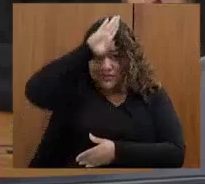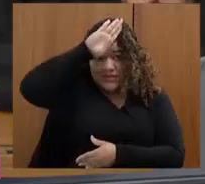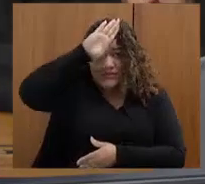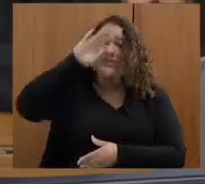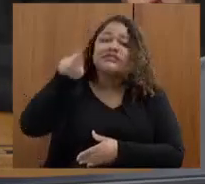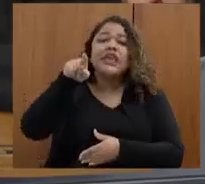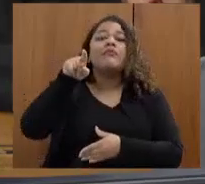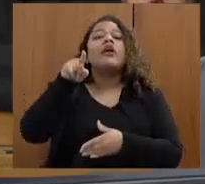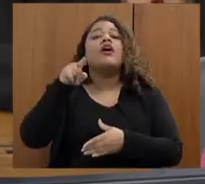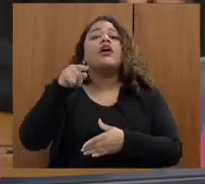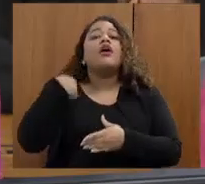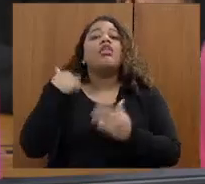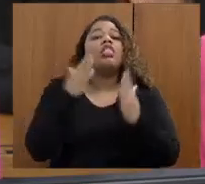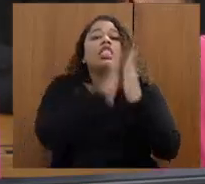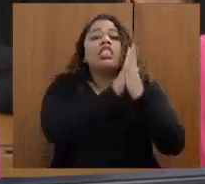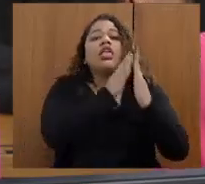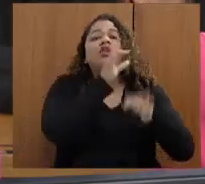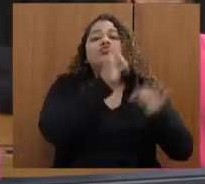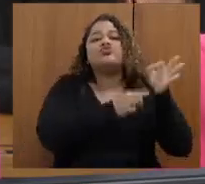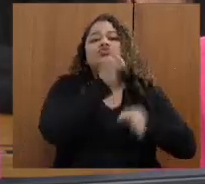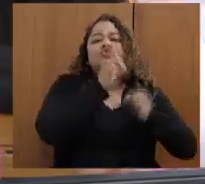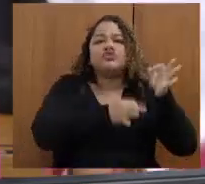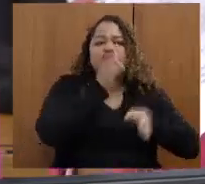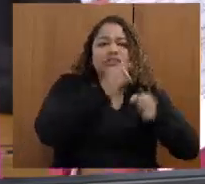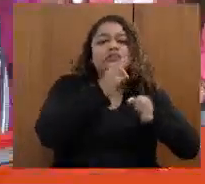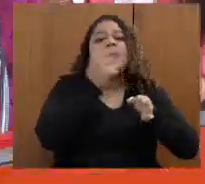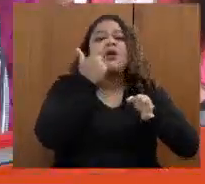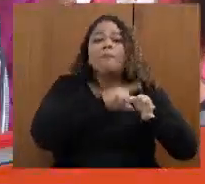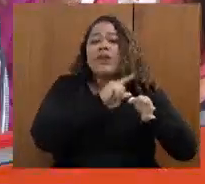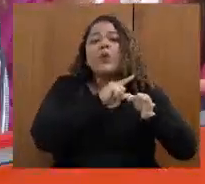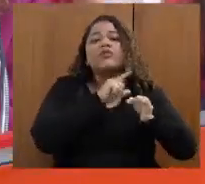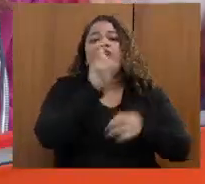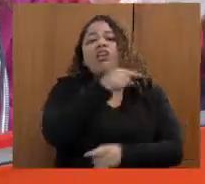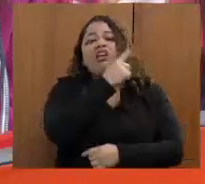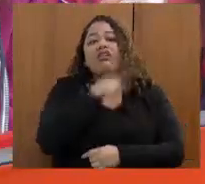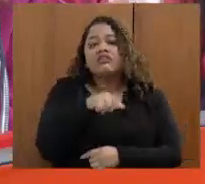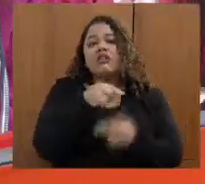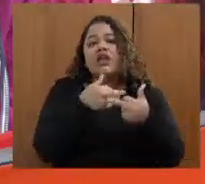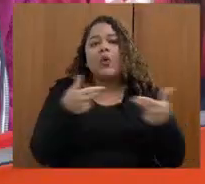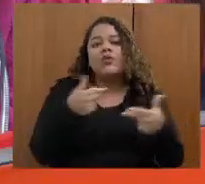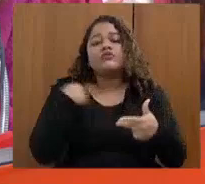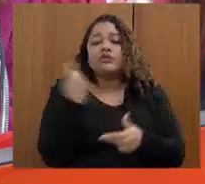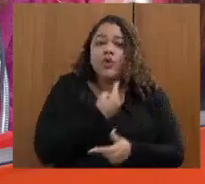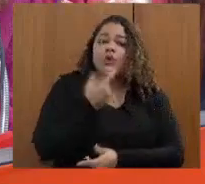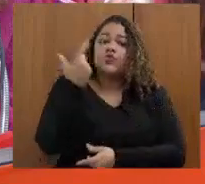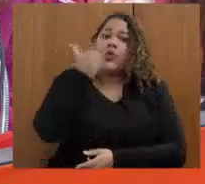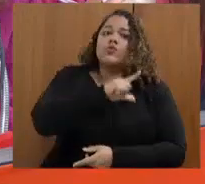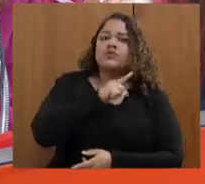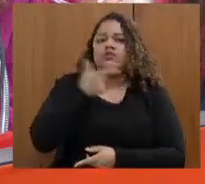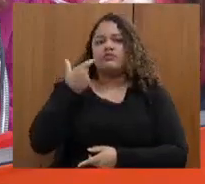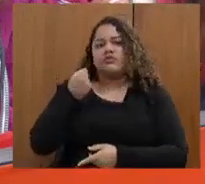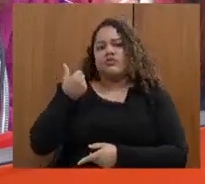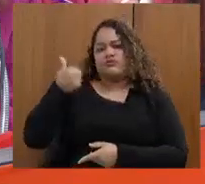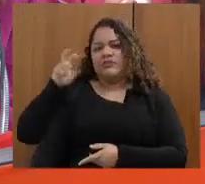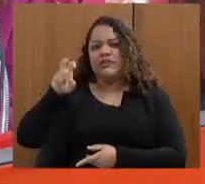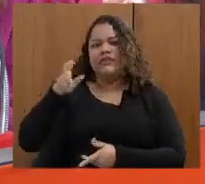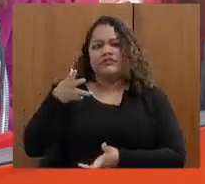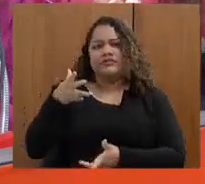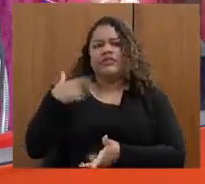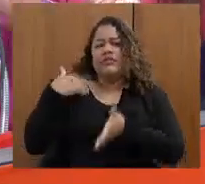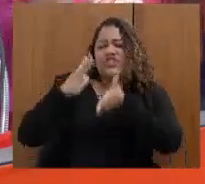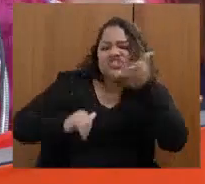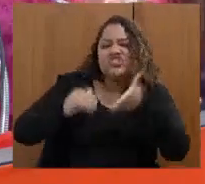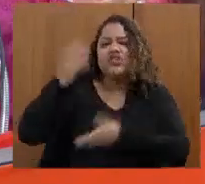desfazer o que nós conquistamos em 2015 depois de amargar subsídio depois de amargar a retirada de direitos